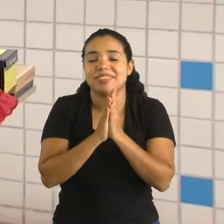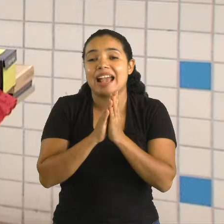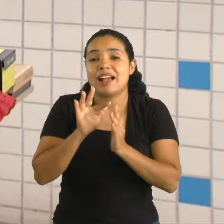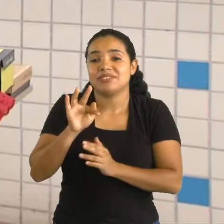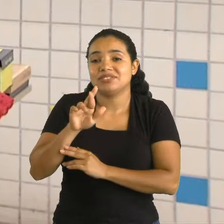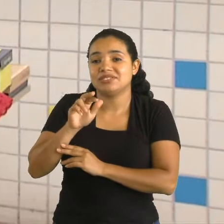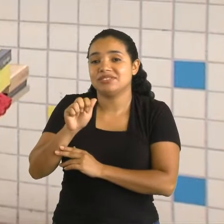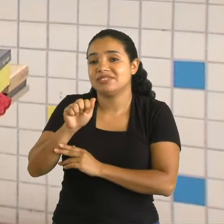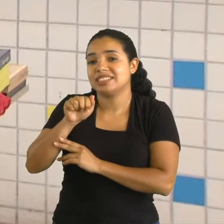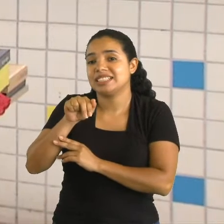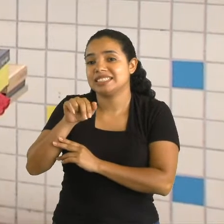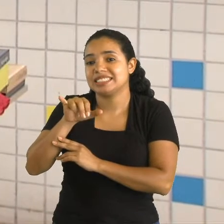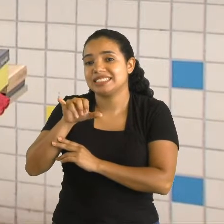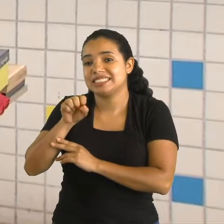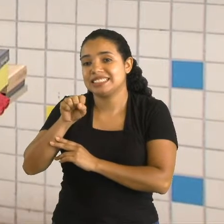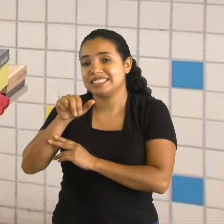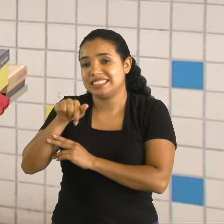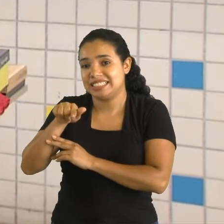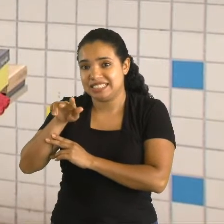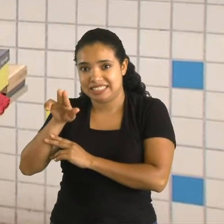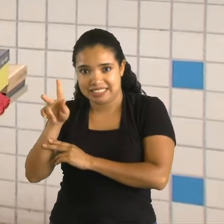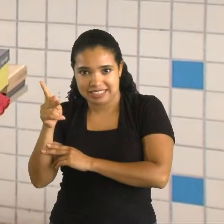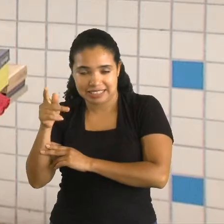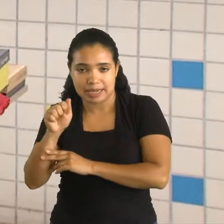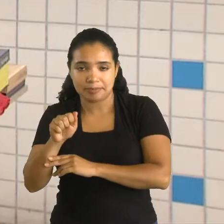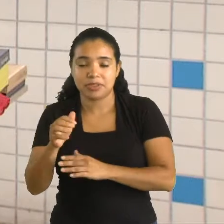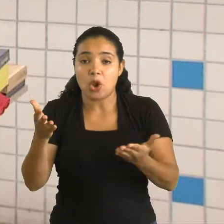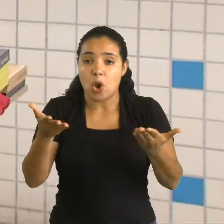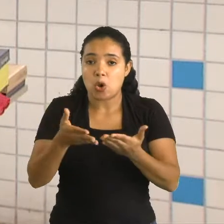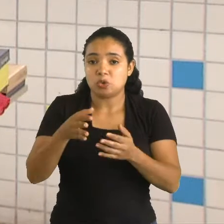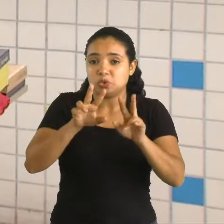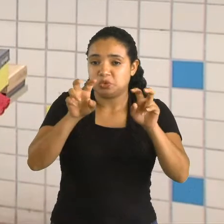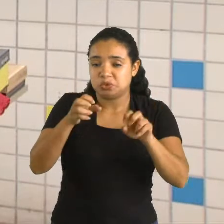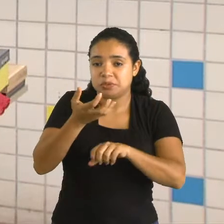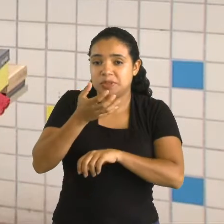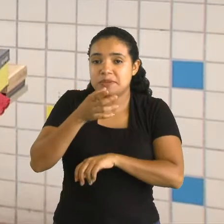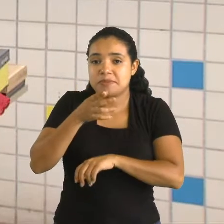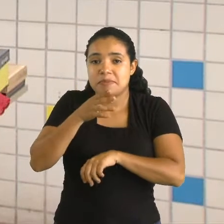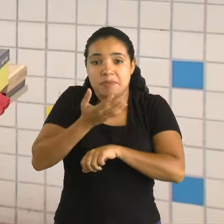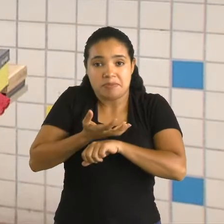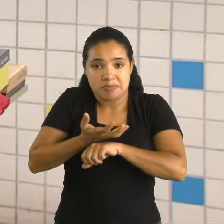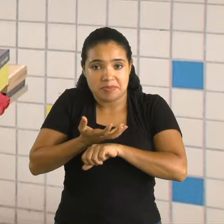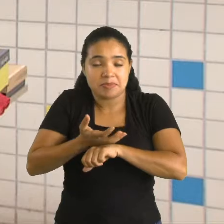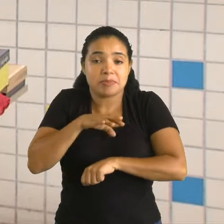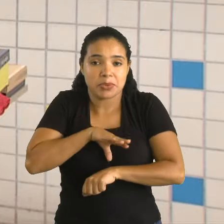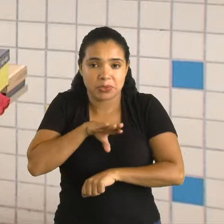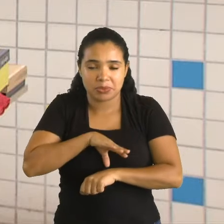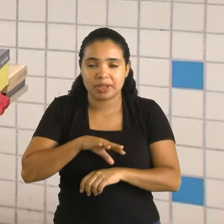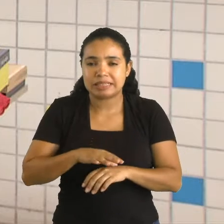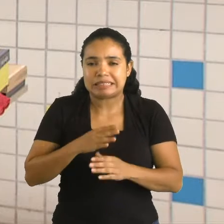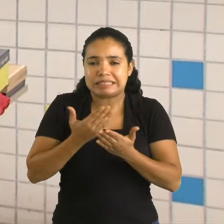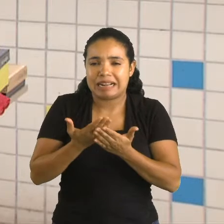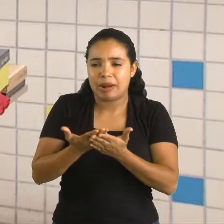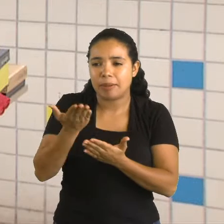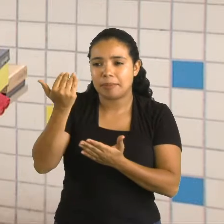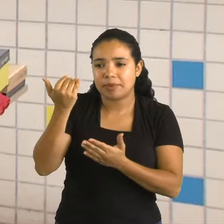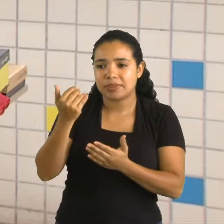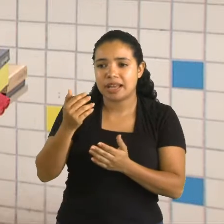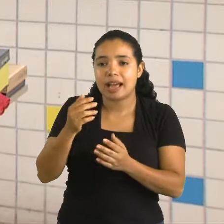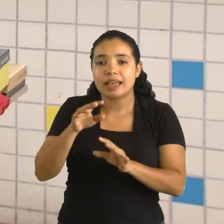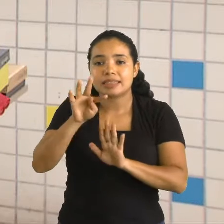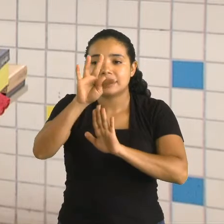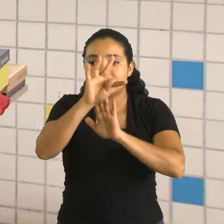com a disciplina de língua portuguesa. Nós fechamos a nossa última aula falando de texto cumulativo,